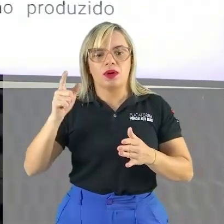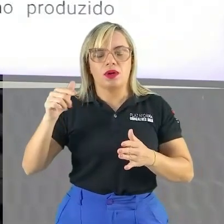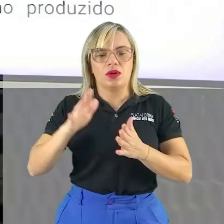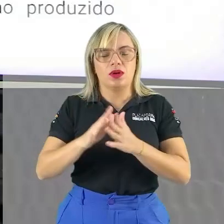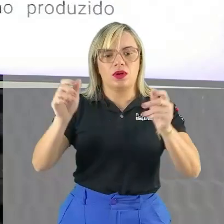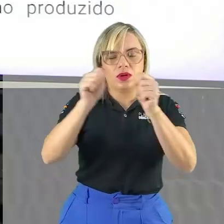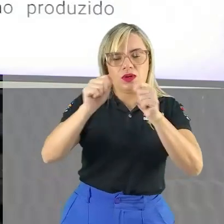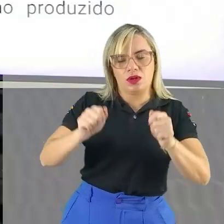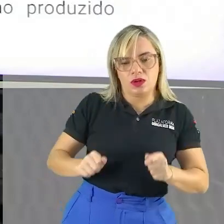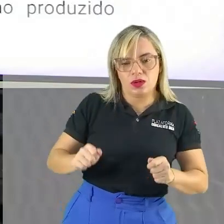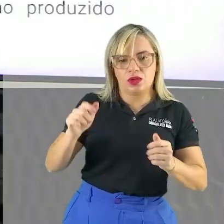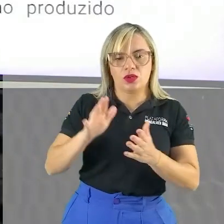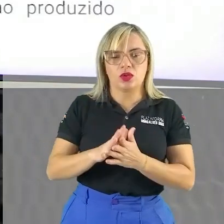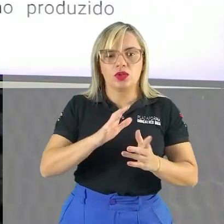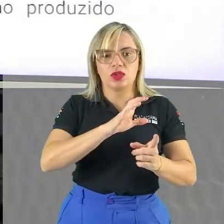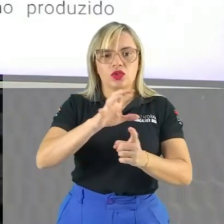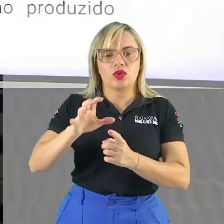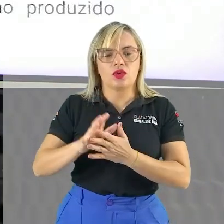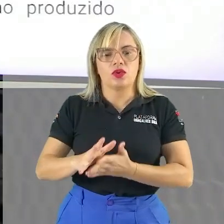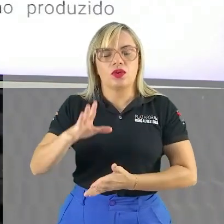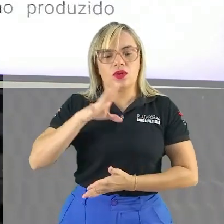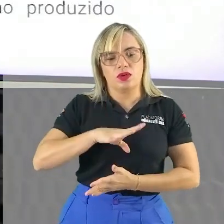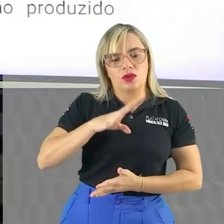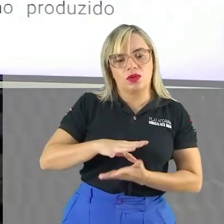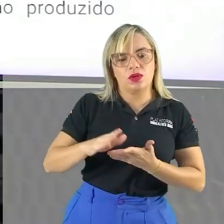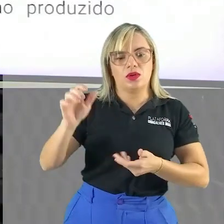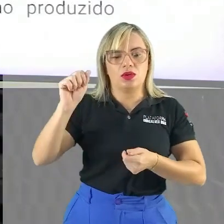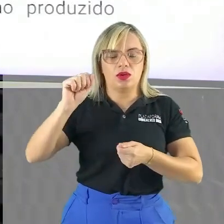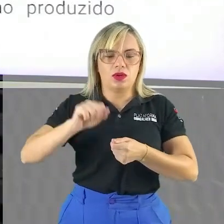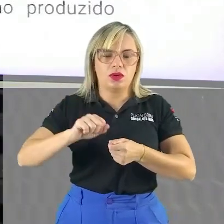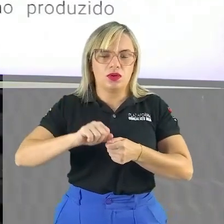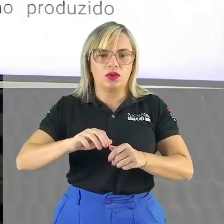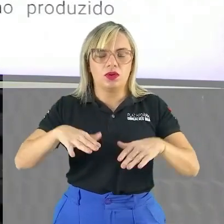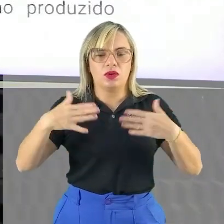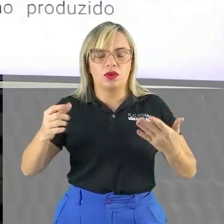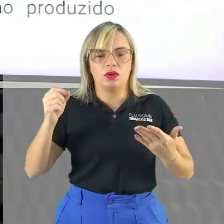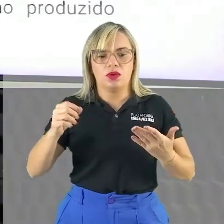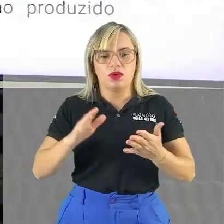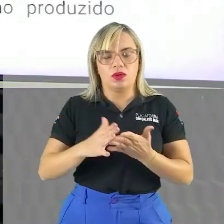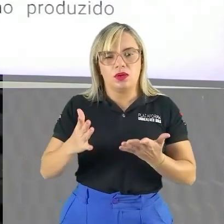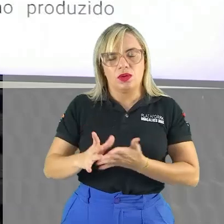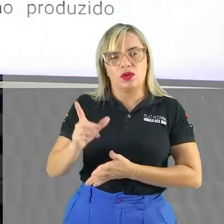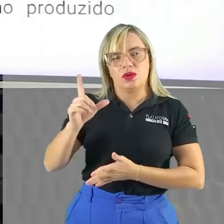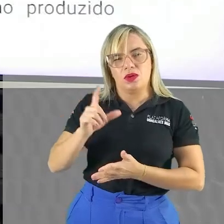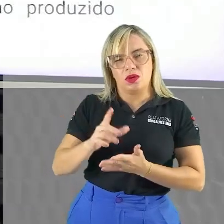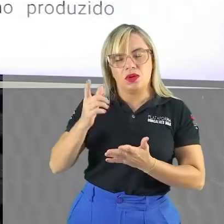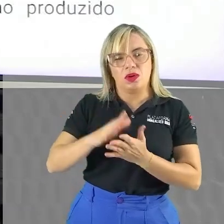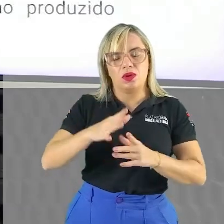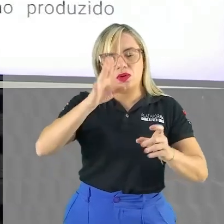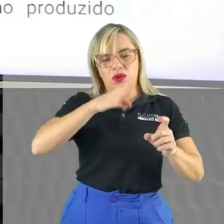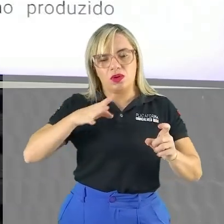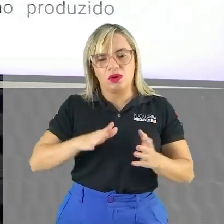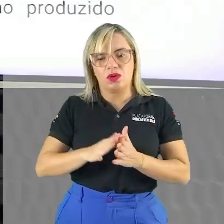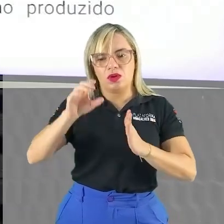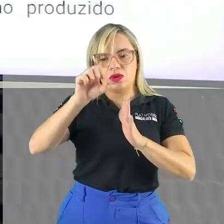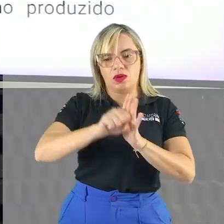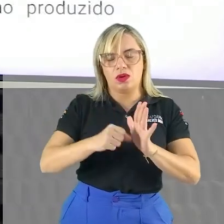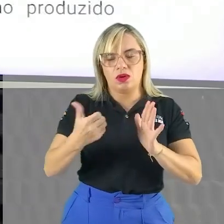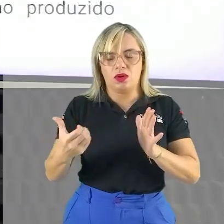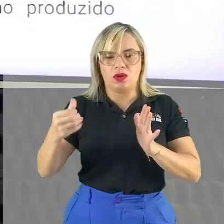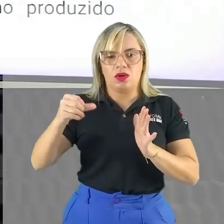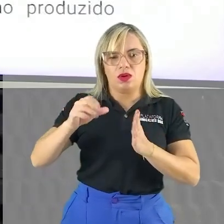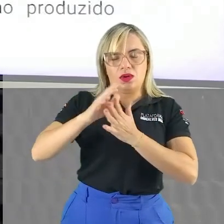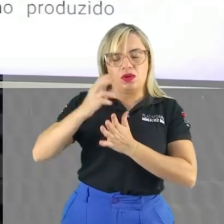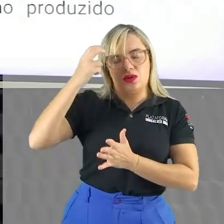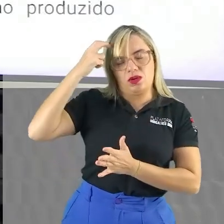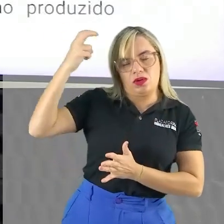azulejaria portuguesa. Né? E isso faz com que caia um pouco desse mito. Só que no século XIX, esses intelectuais